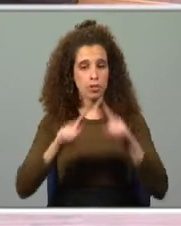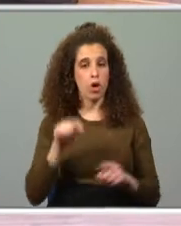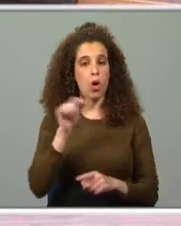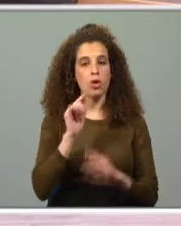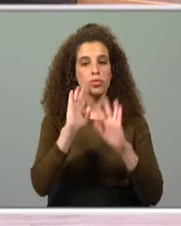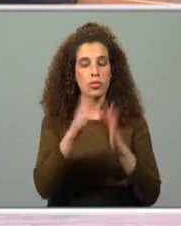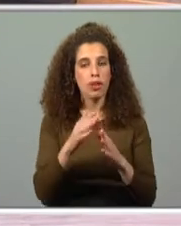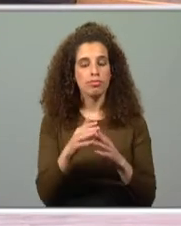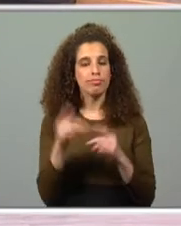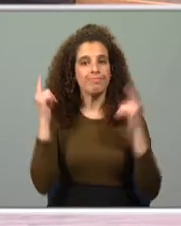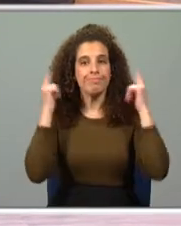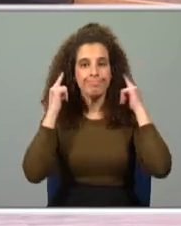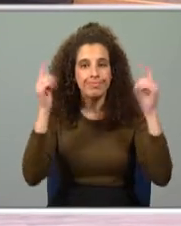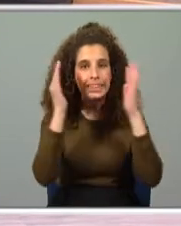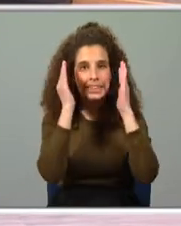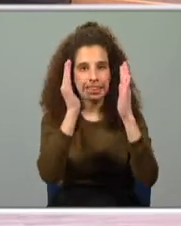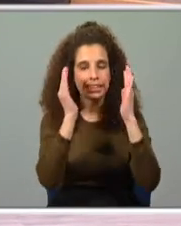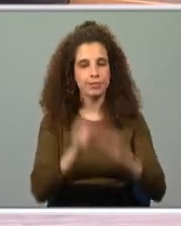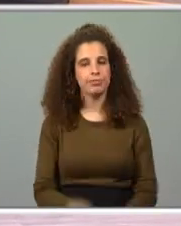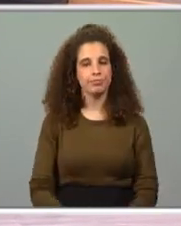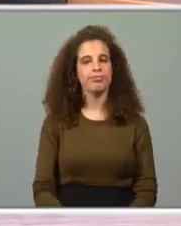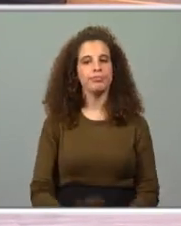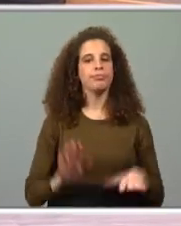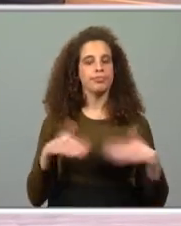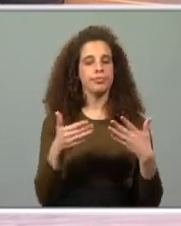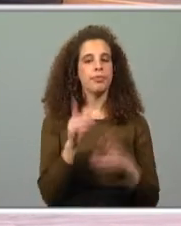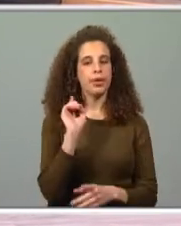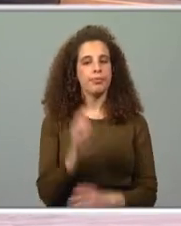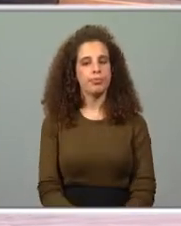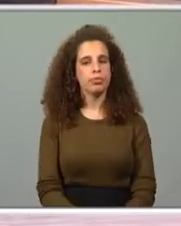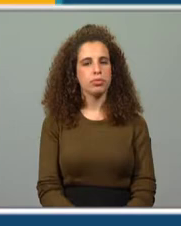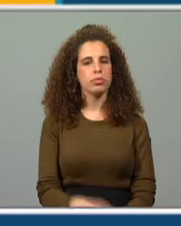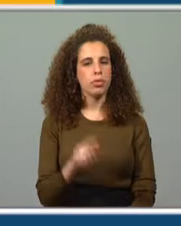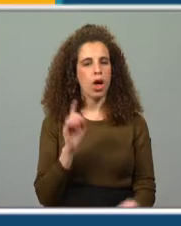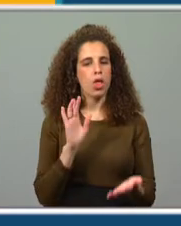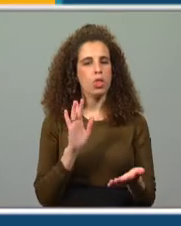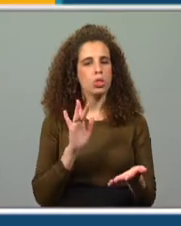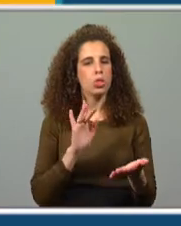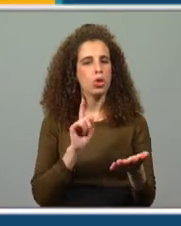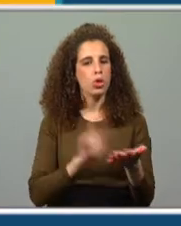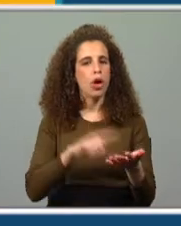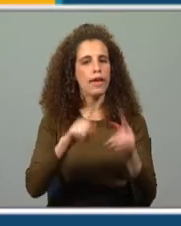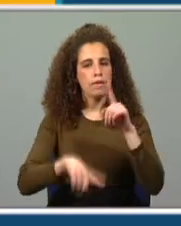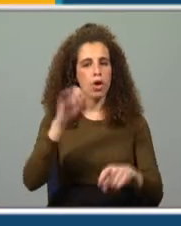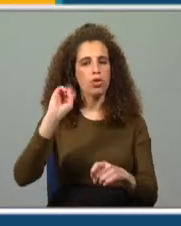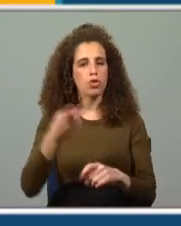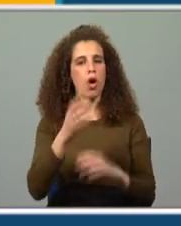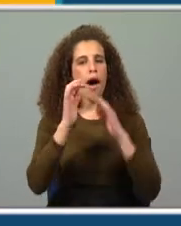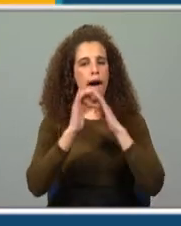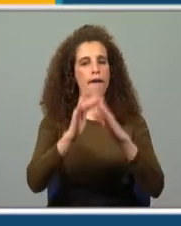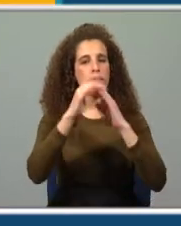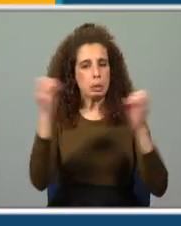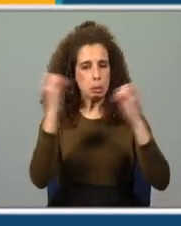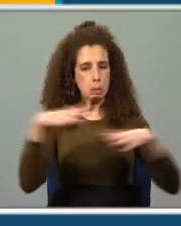com o ouvido muito atento. Bastante. Então, Toque e Foge ou Flauta Sem Mágica. Trago-vos